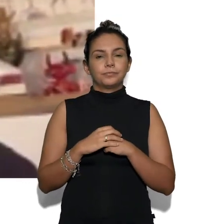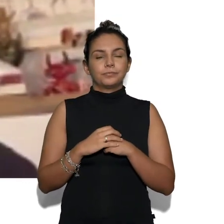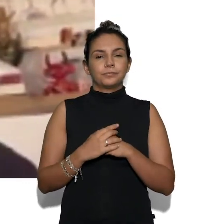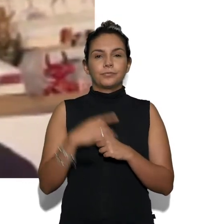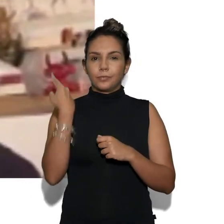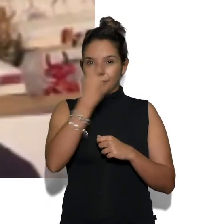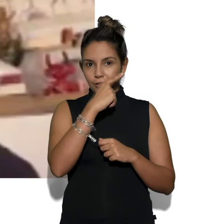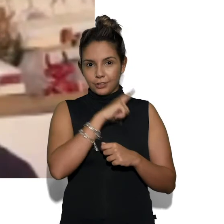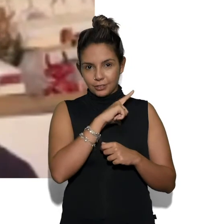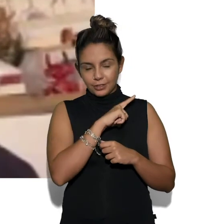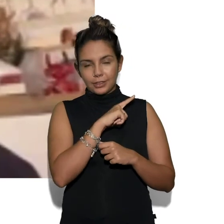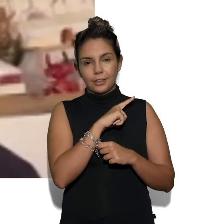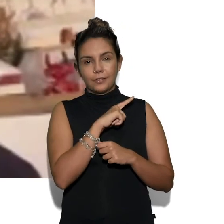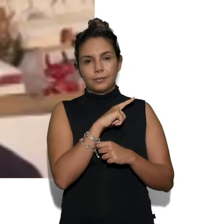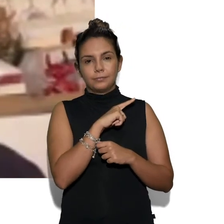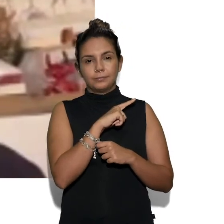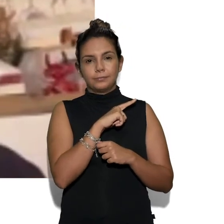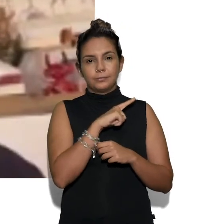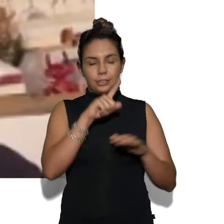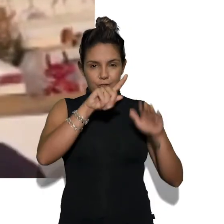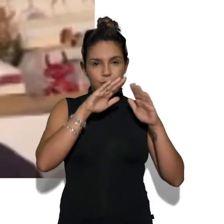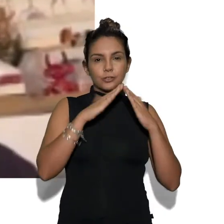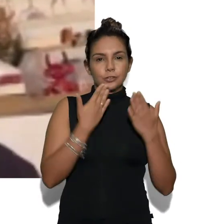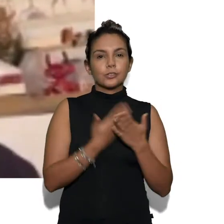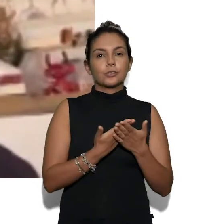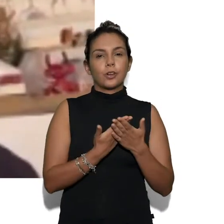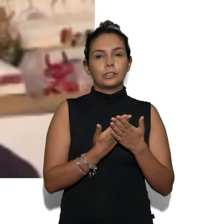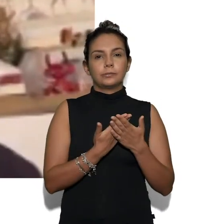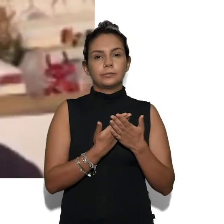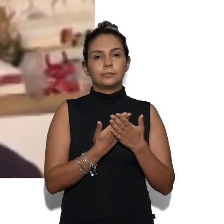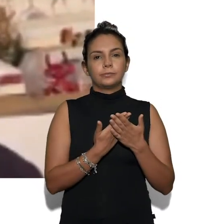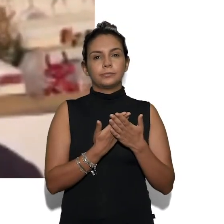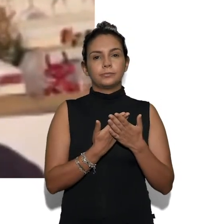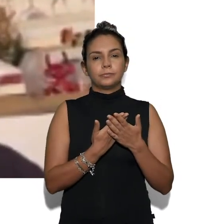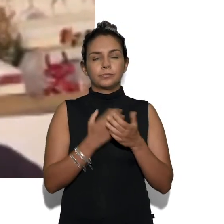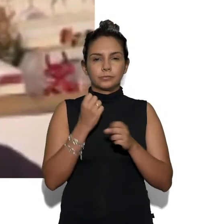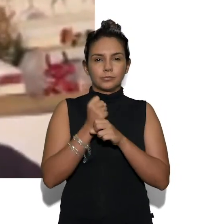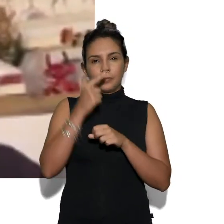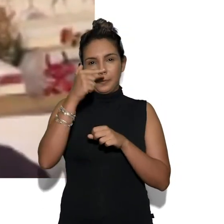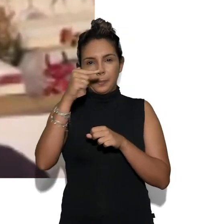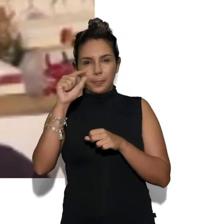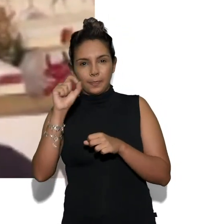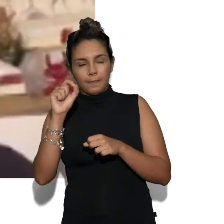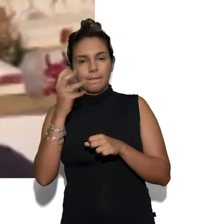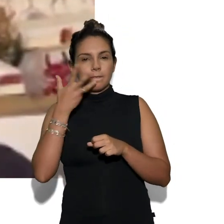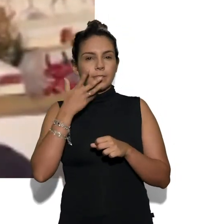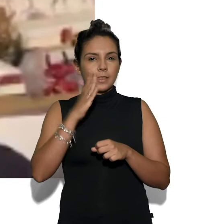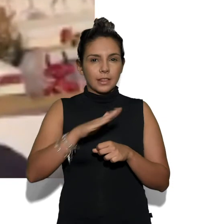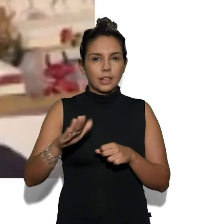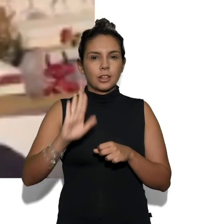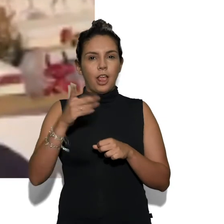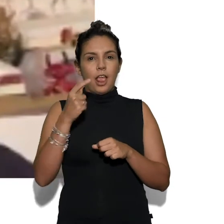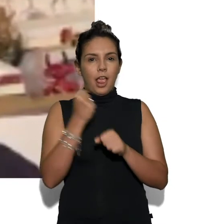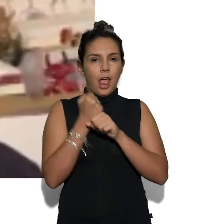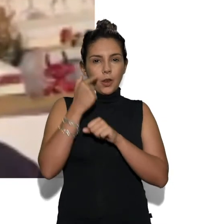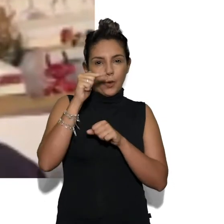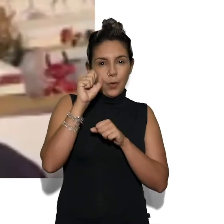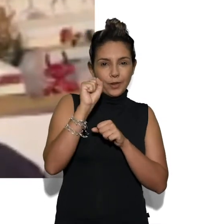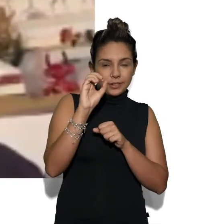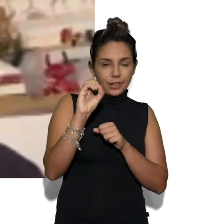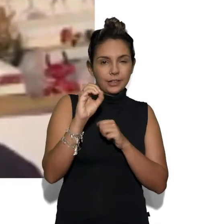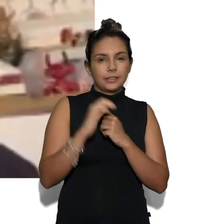nós ainda tivemos esta escola nos anos 70 e até algumas crianças já nos anos 80.